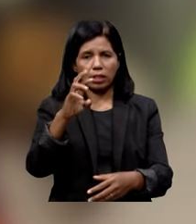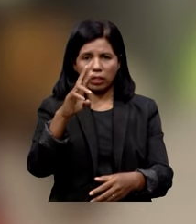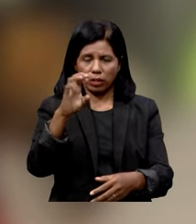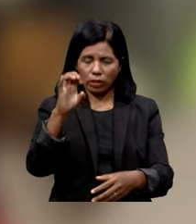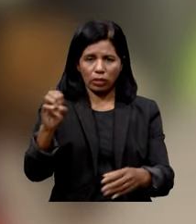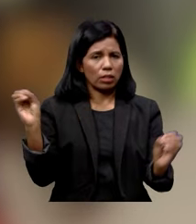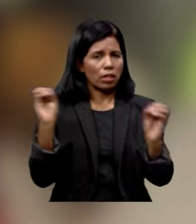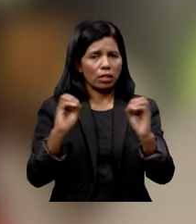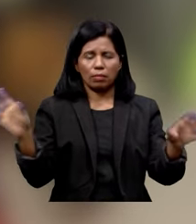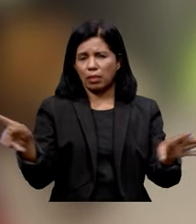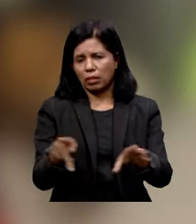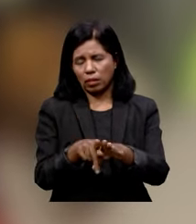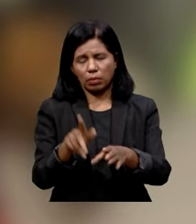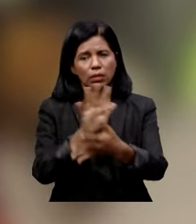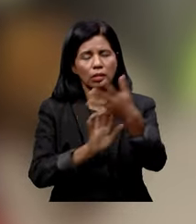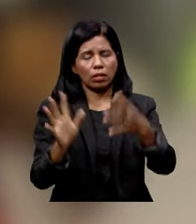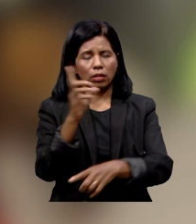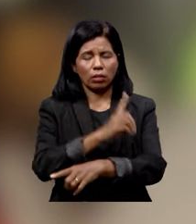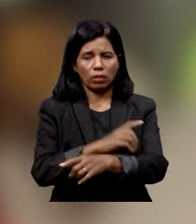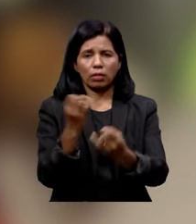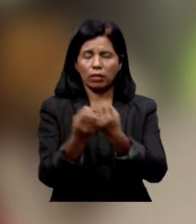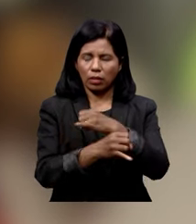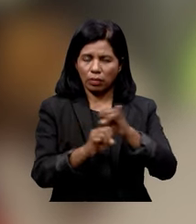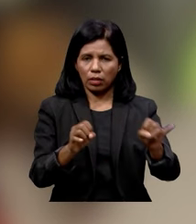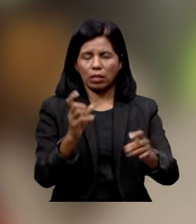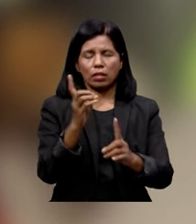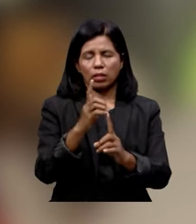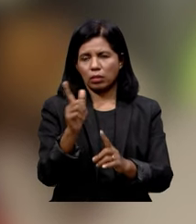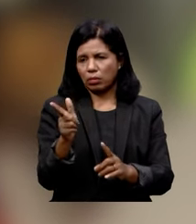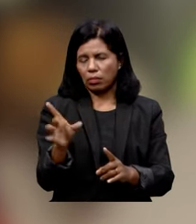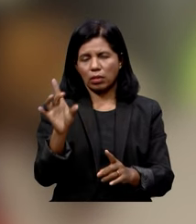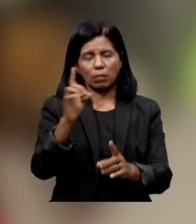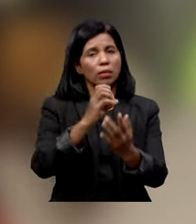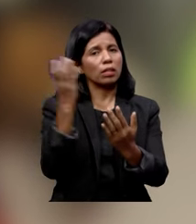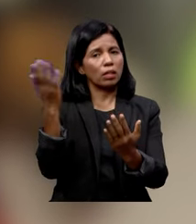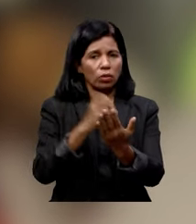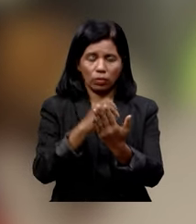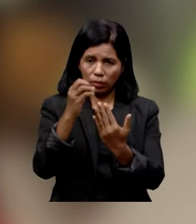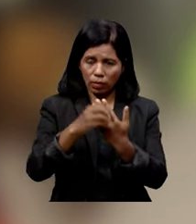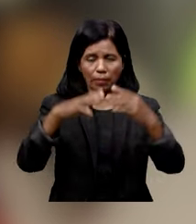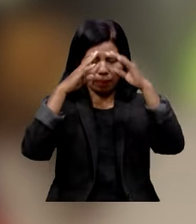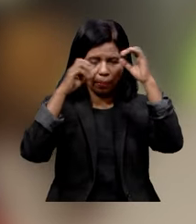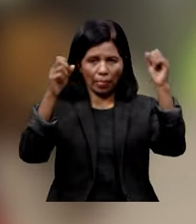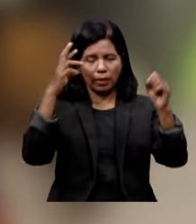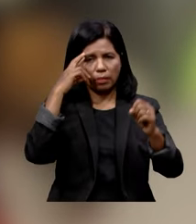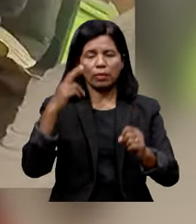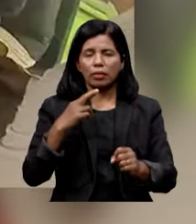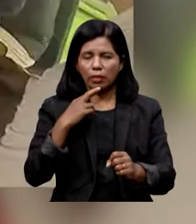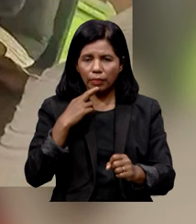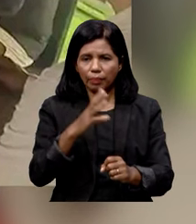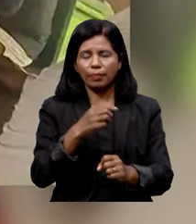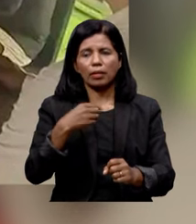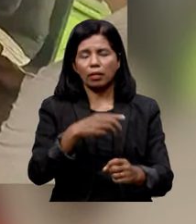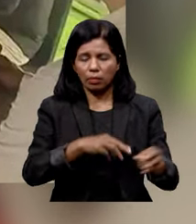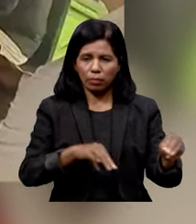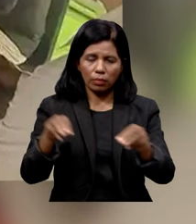ela participa e a comemoração loram proclamação de independência e a OECUSI. Antes, no presidente da República José Ramos Horta, desloca